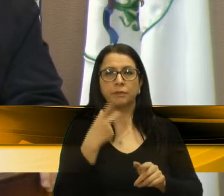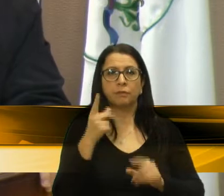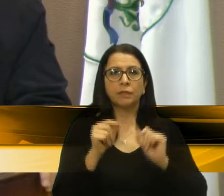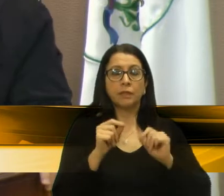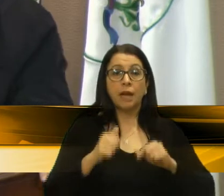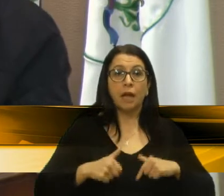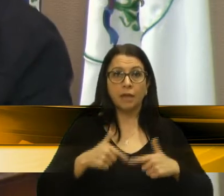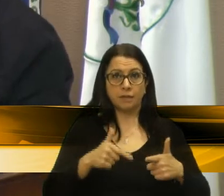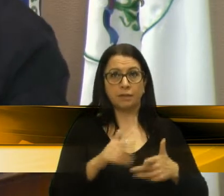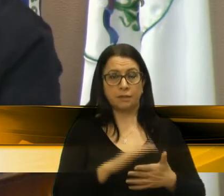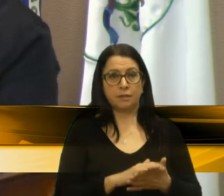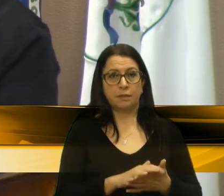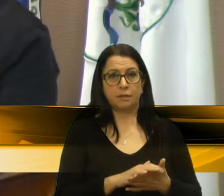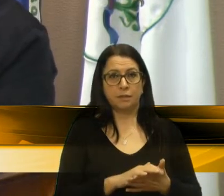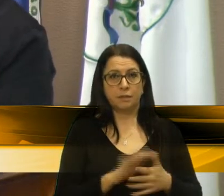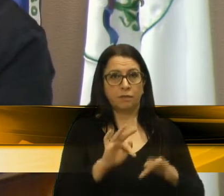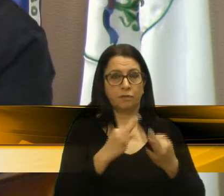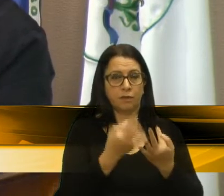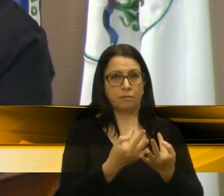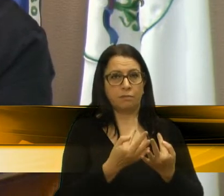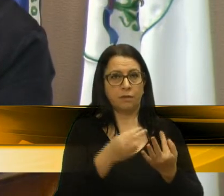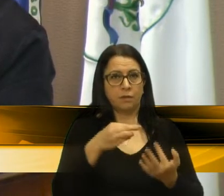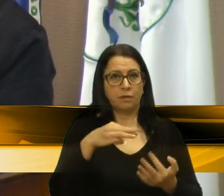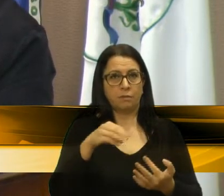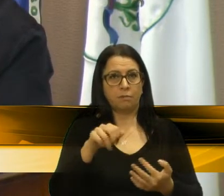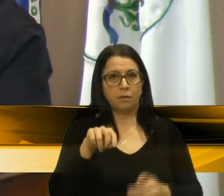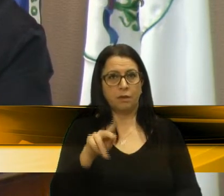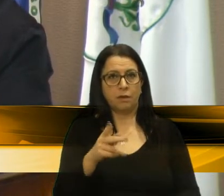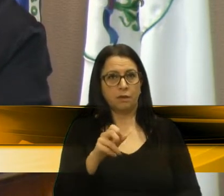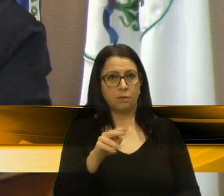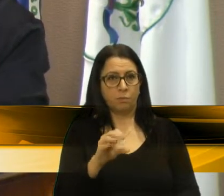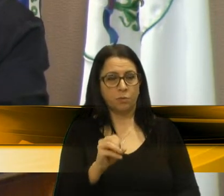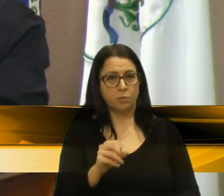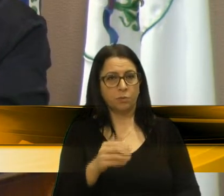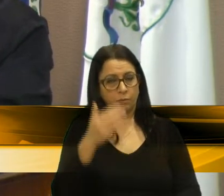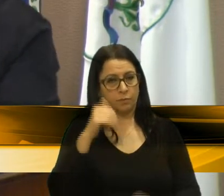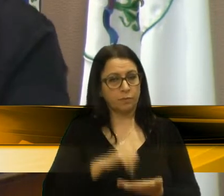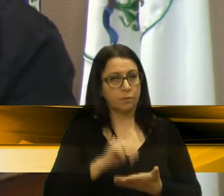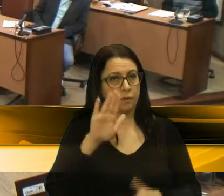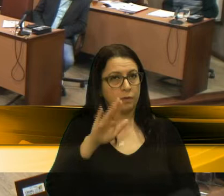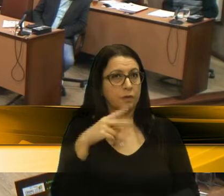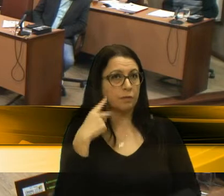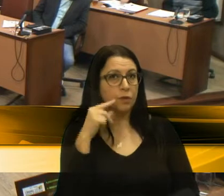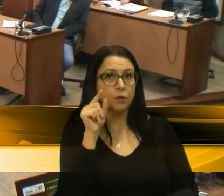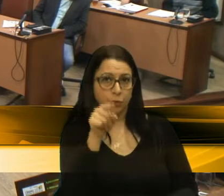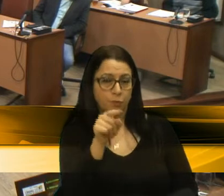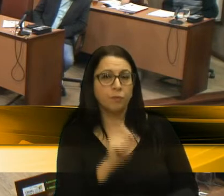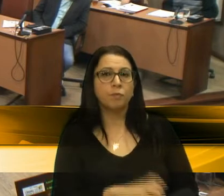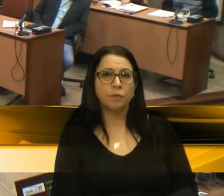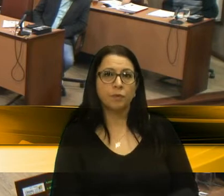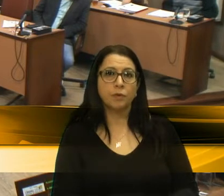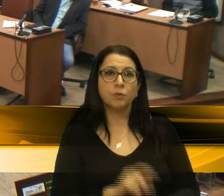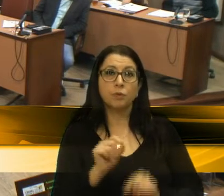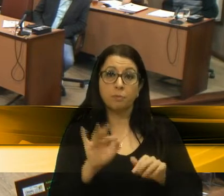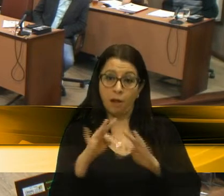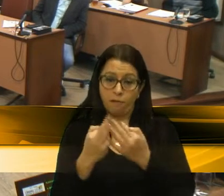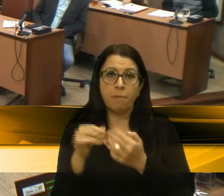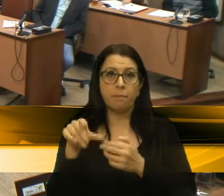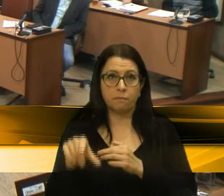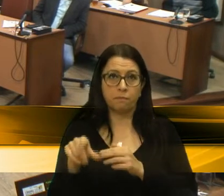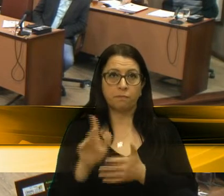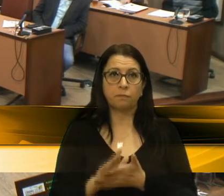ação da família Manha Bosco. Permite um rápido à parte, vereador. Pois não, vereador Felipe. Vereador, em cima dessa questão do Manha Bosco, o